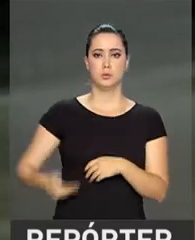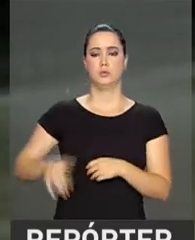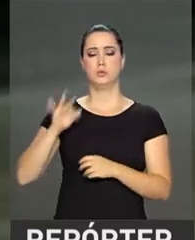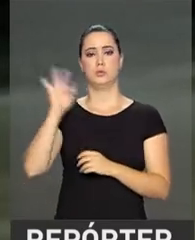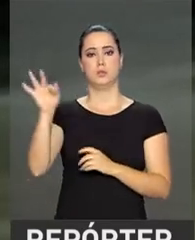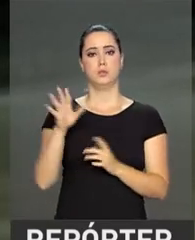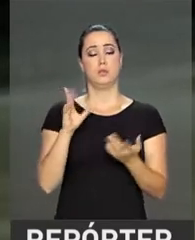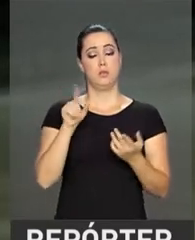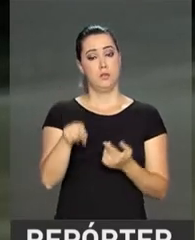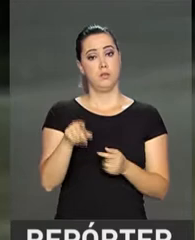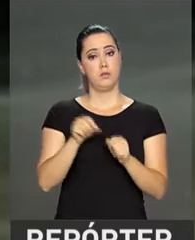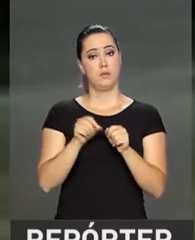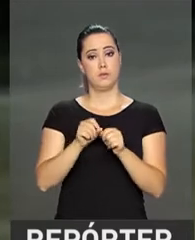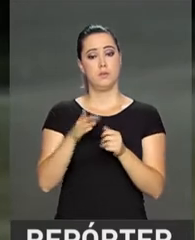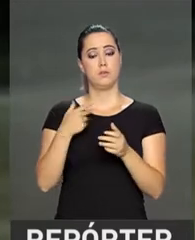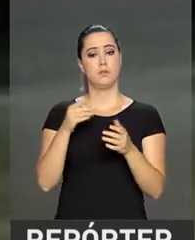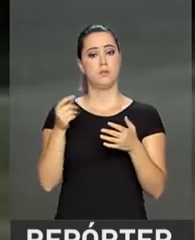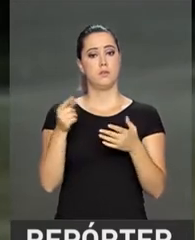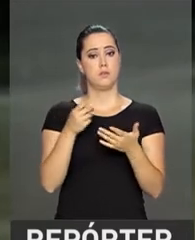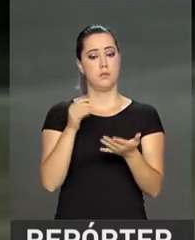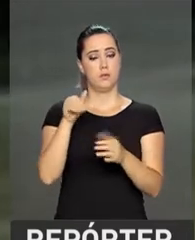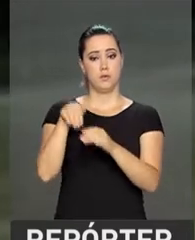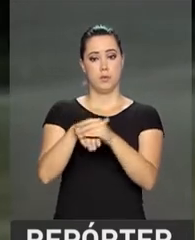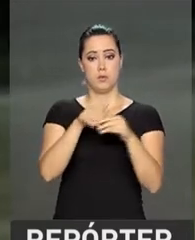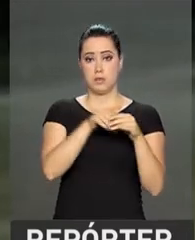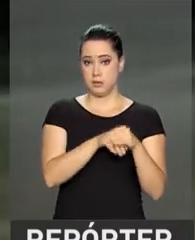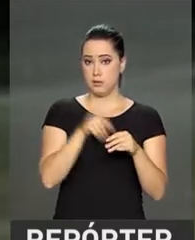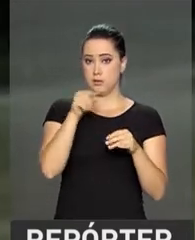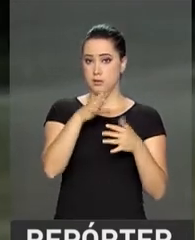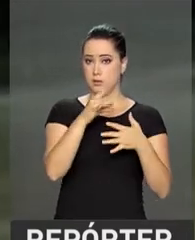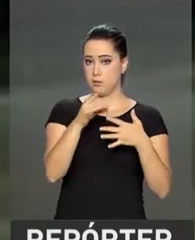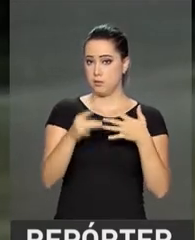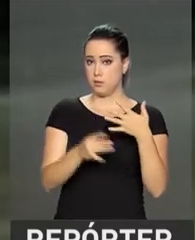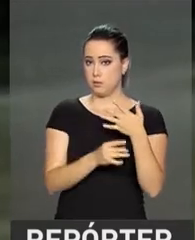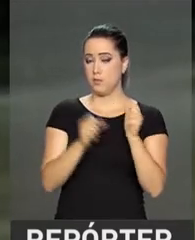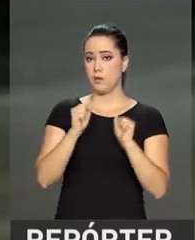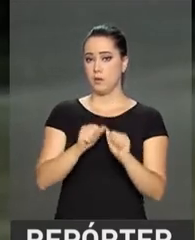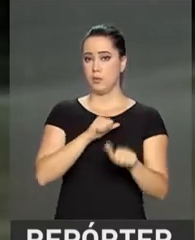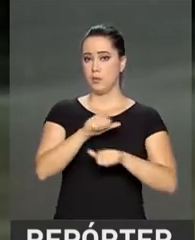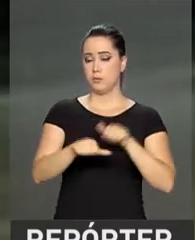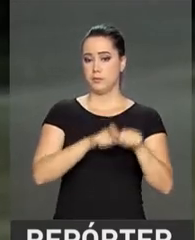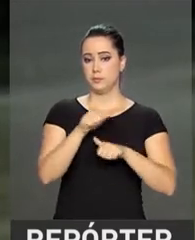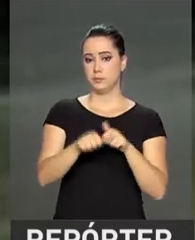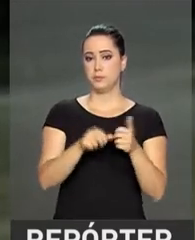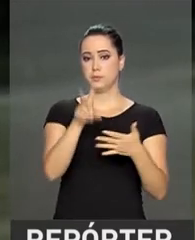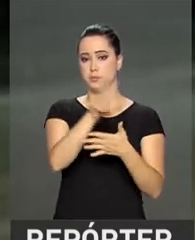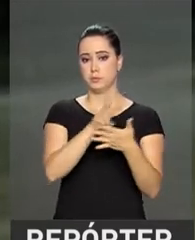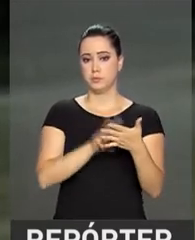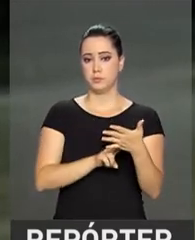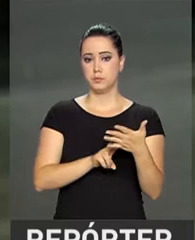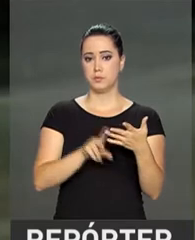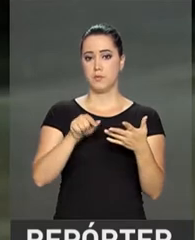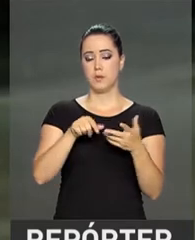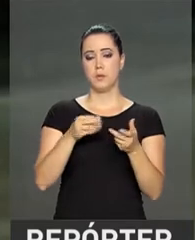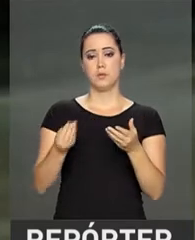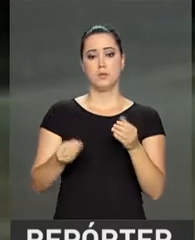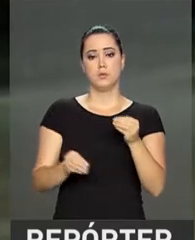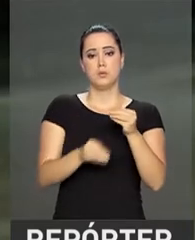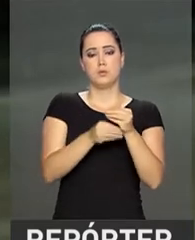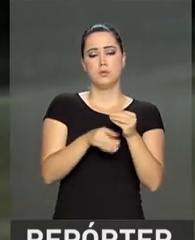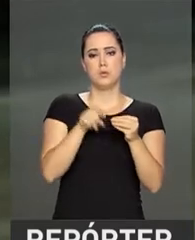deve aproveitar a votação desses destaques, que podem alterar o texto base já aprovado e